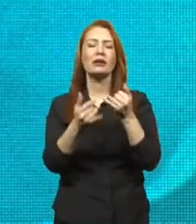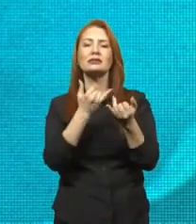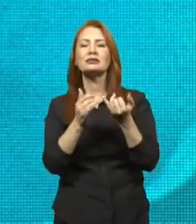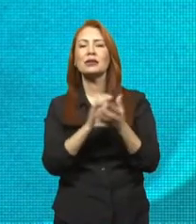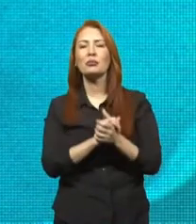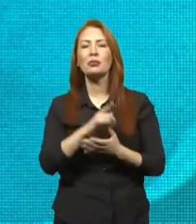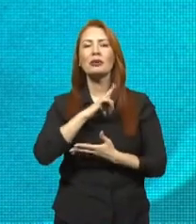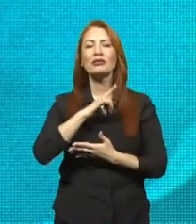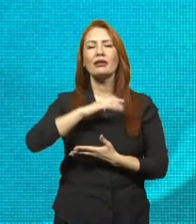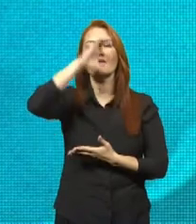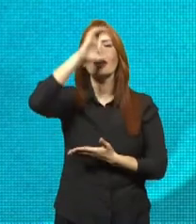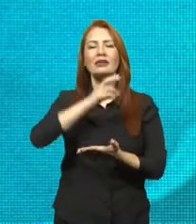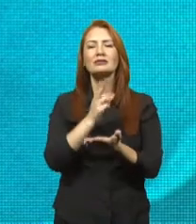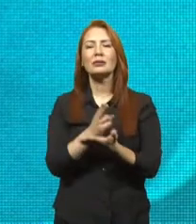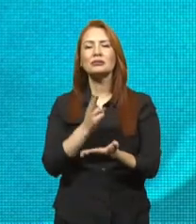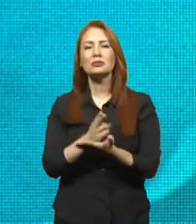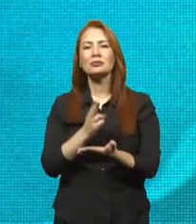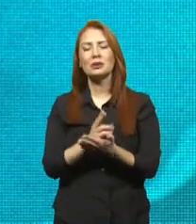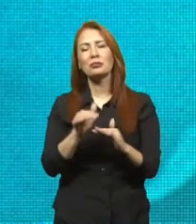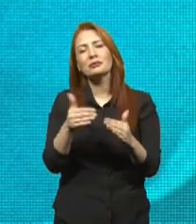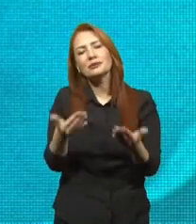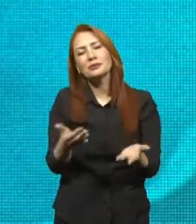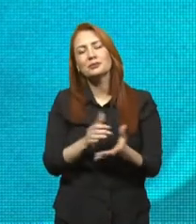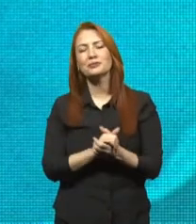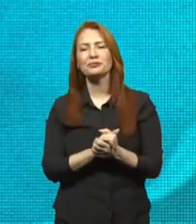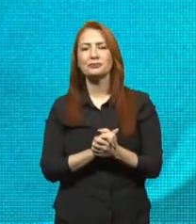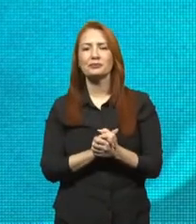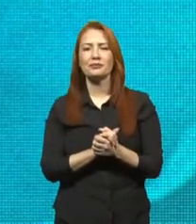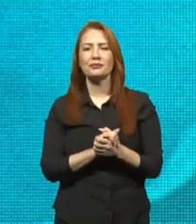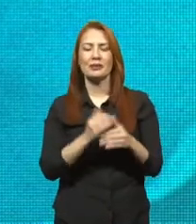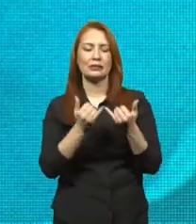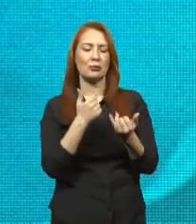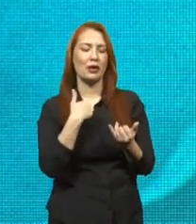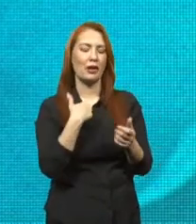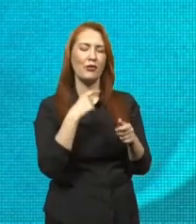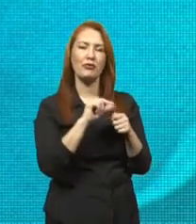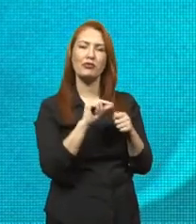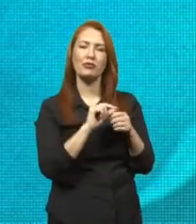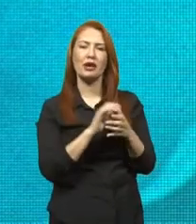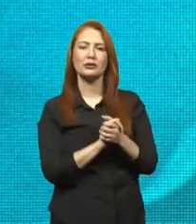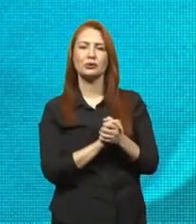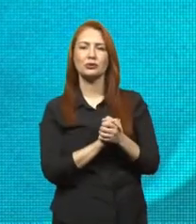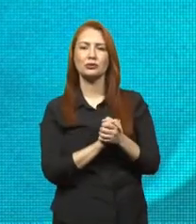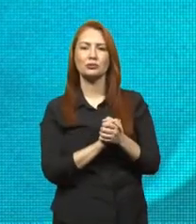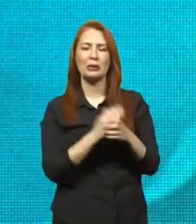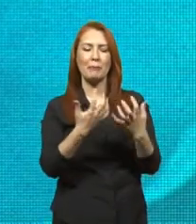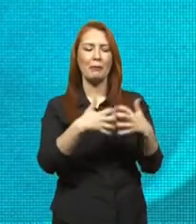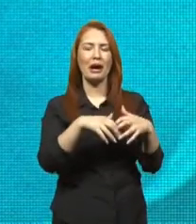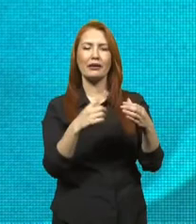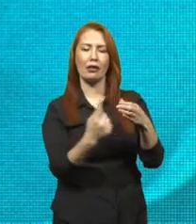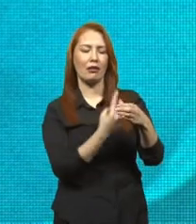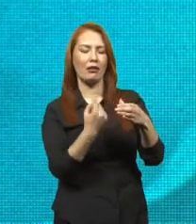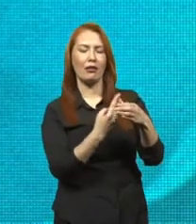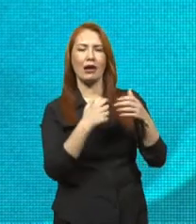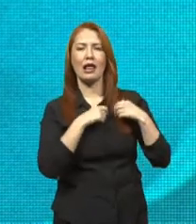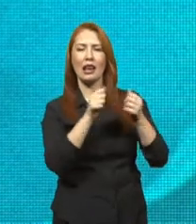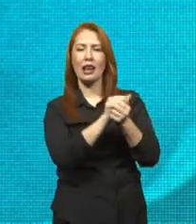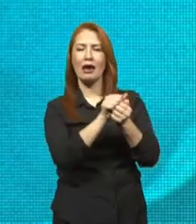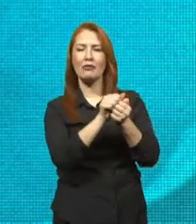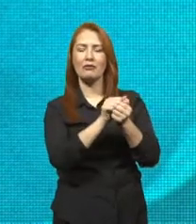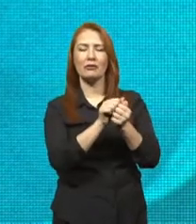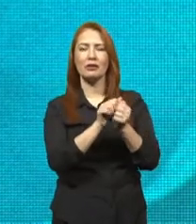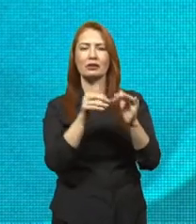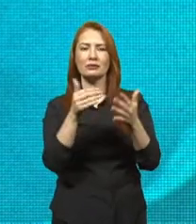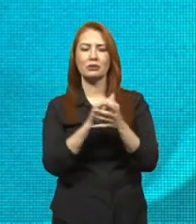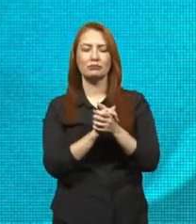né? Quando a gente começa a pensar nisso, cara, eu faço uma máquina de lavar. Aí ela estragou. Às vezes, bah, não tem mais essa